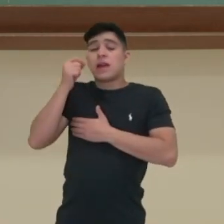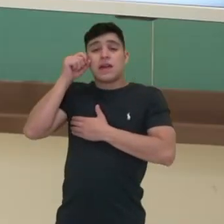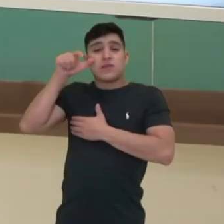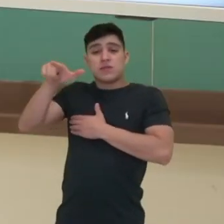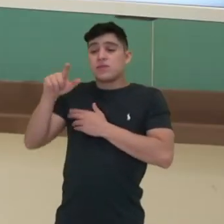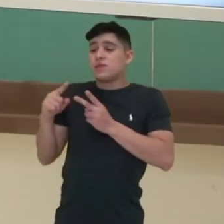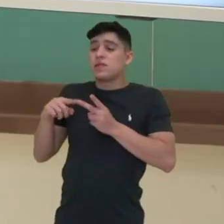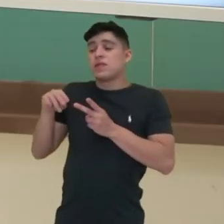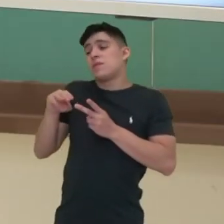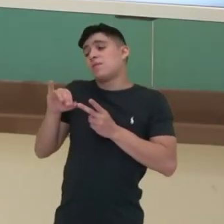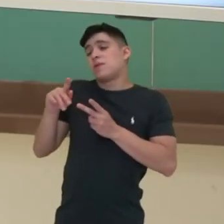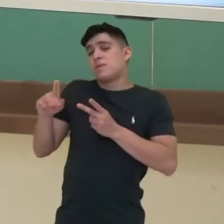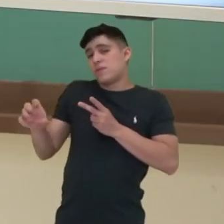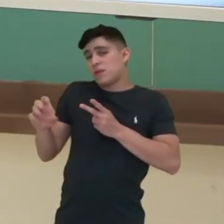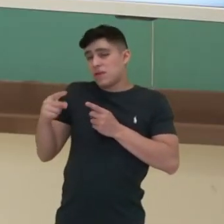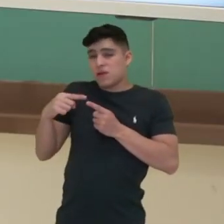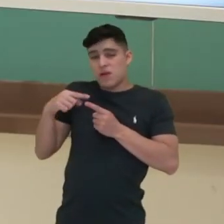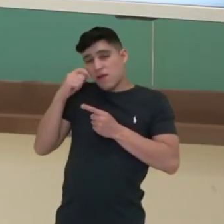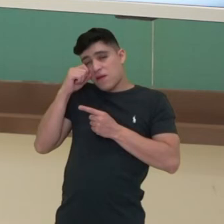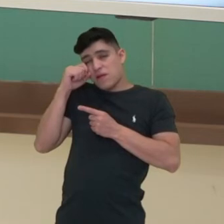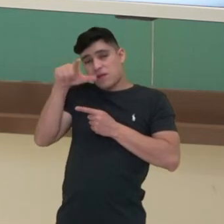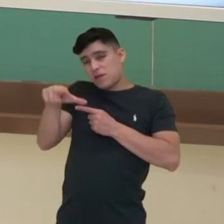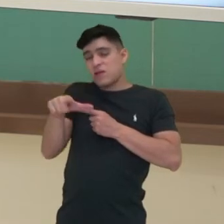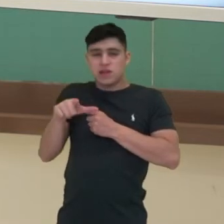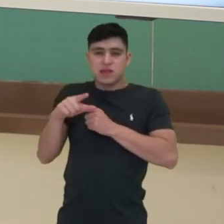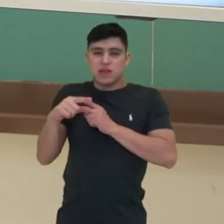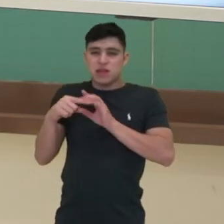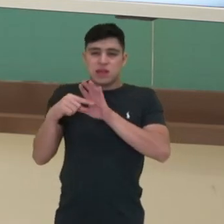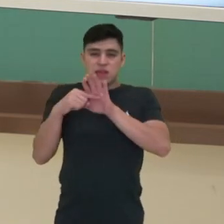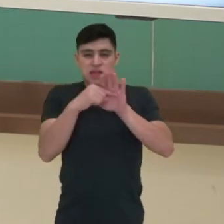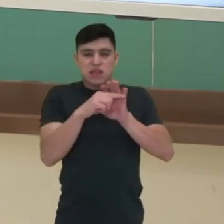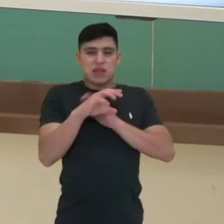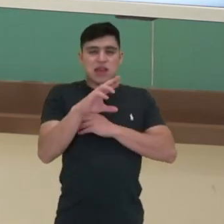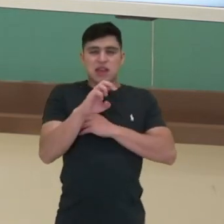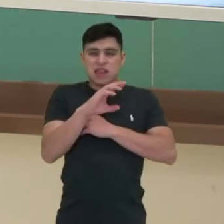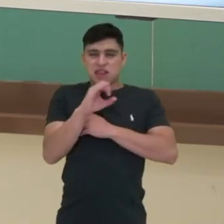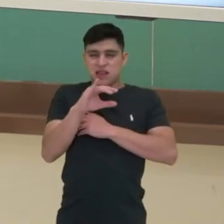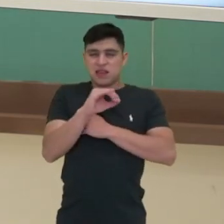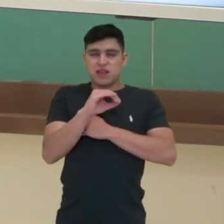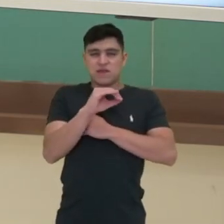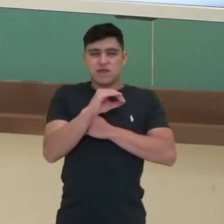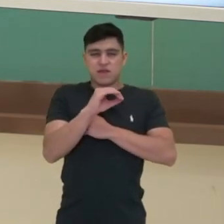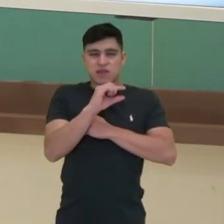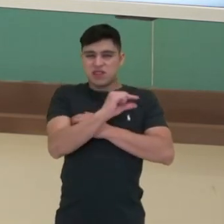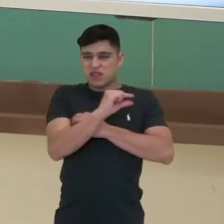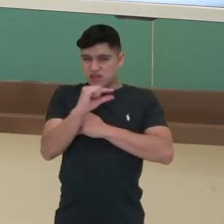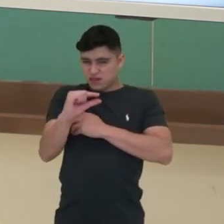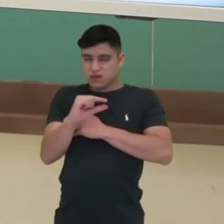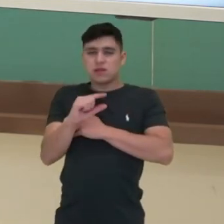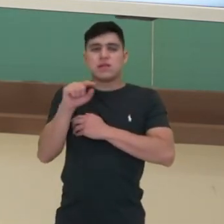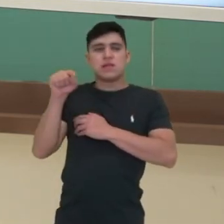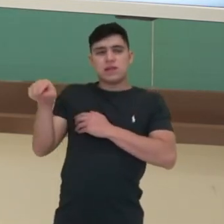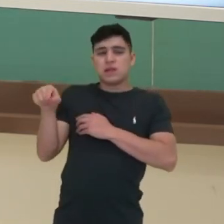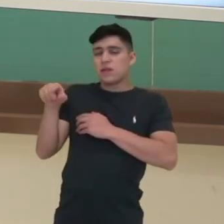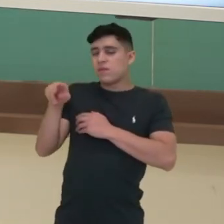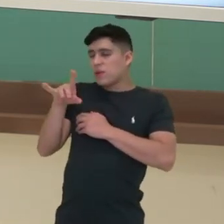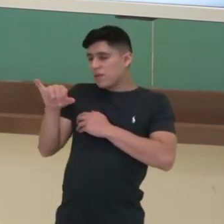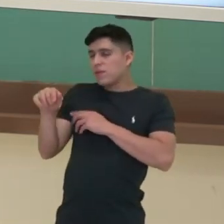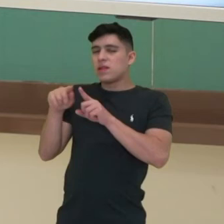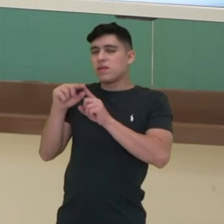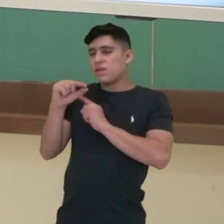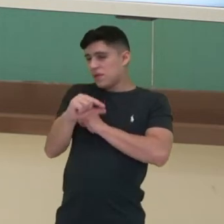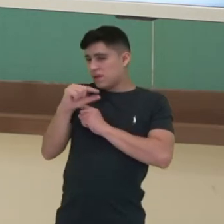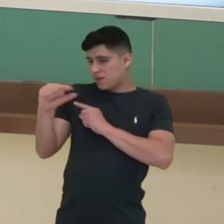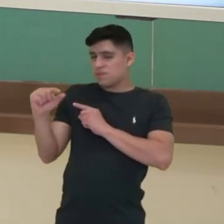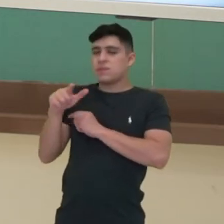míope. Olho claro é recessivos, Czinho, Czinho. Miopia também é recessiva. Então é uma herança autossômica